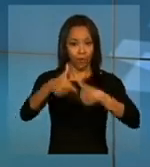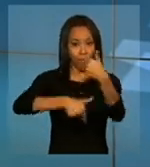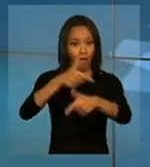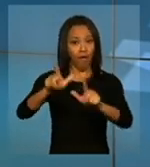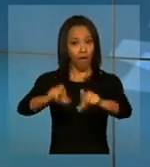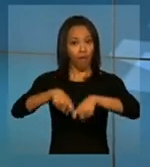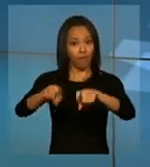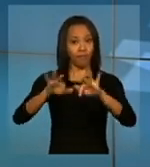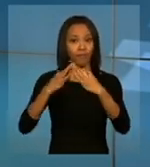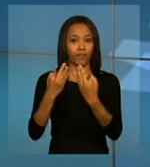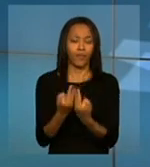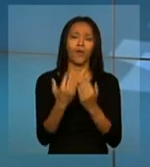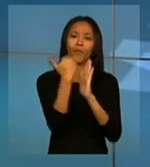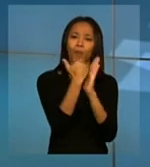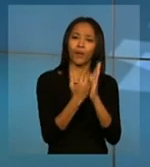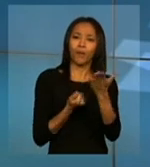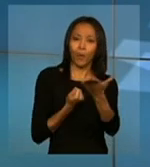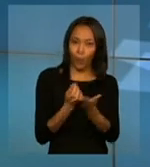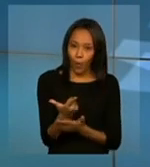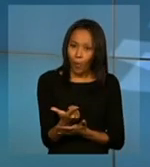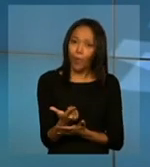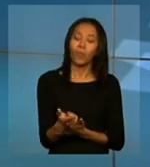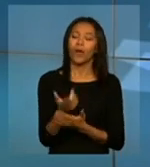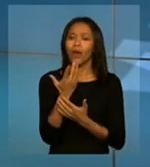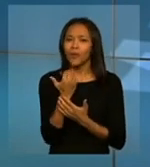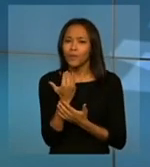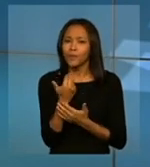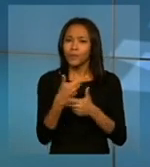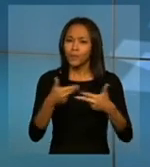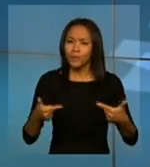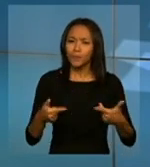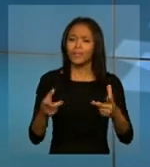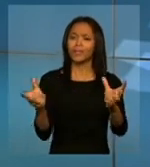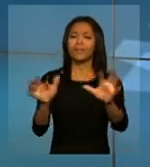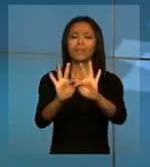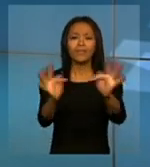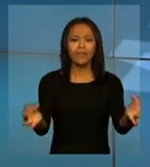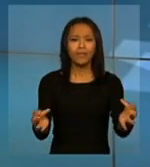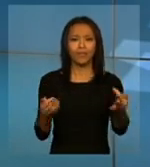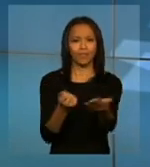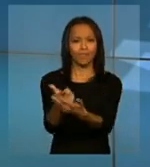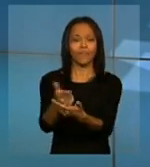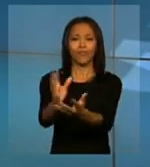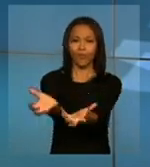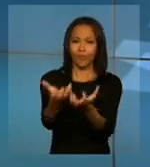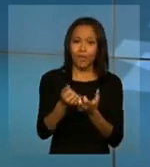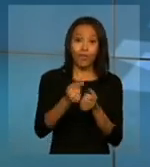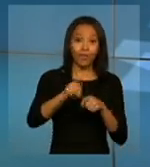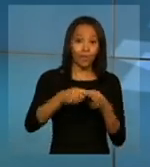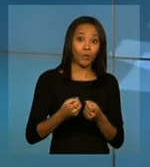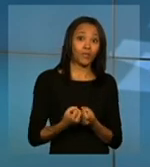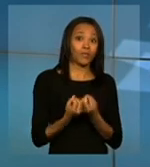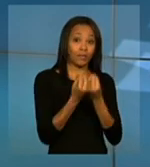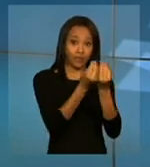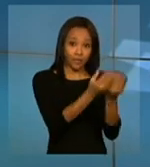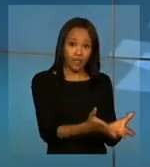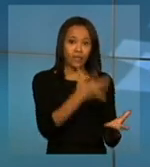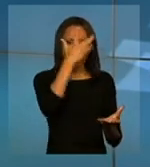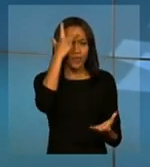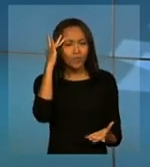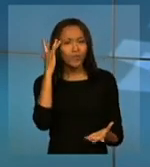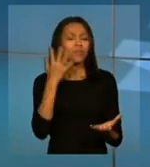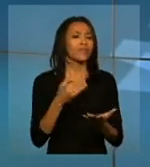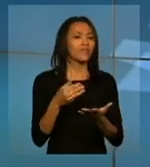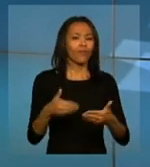familiar. O programa compra alimentos produzidos nas pequenas propriedades e os entrega às pessoas em situação de